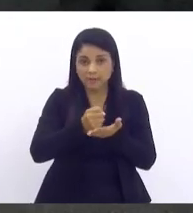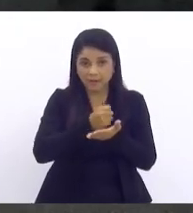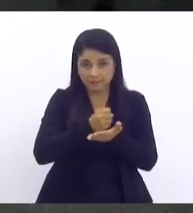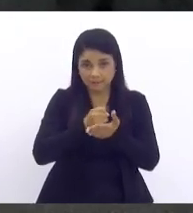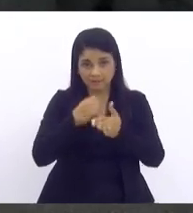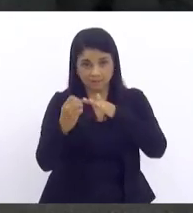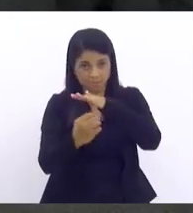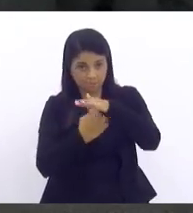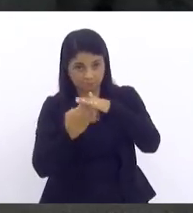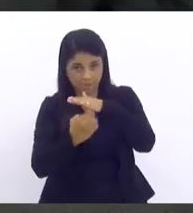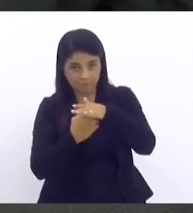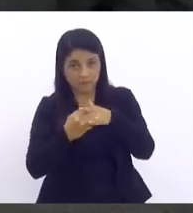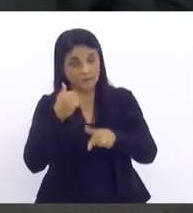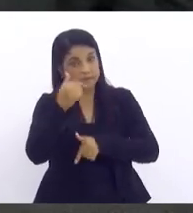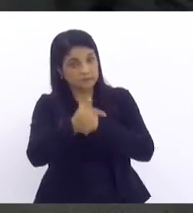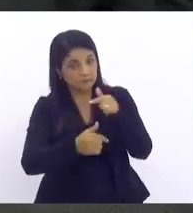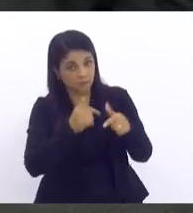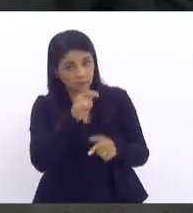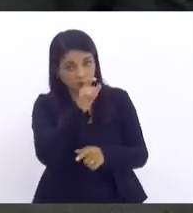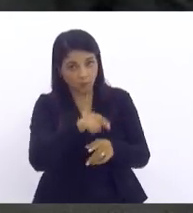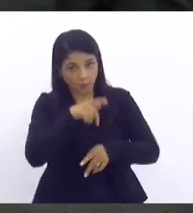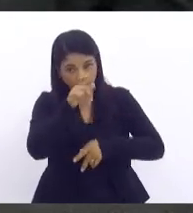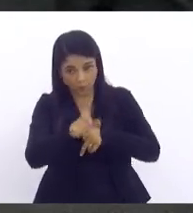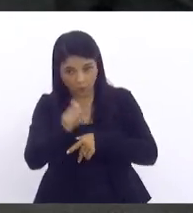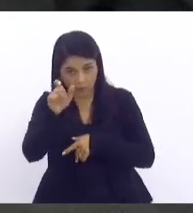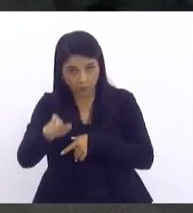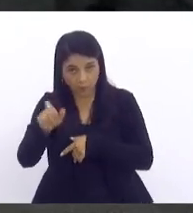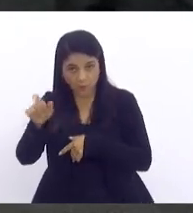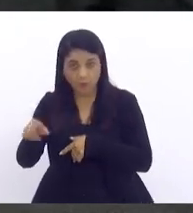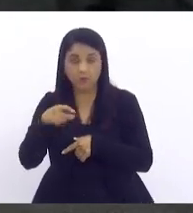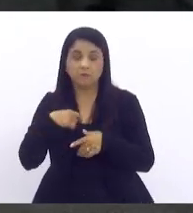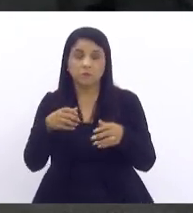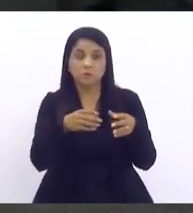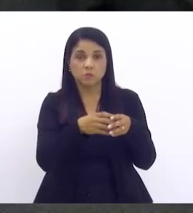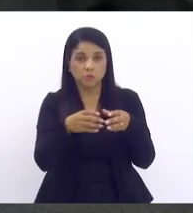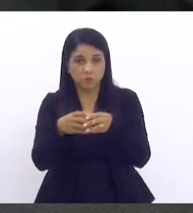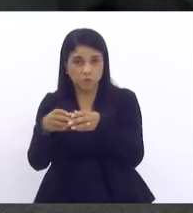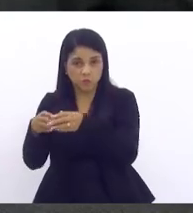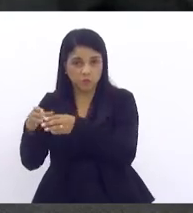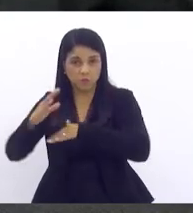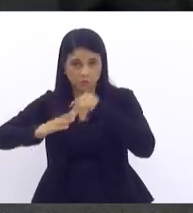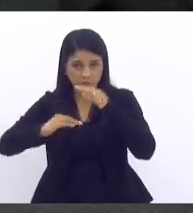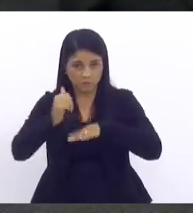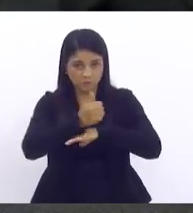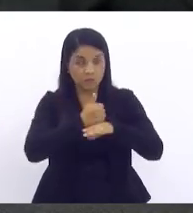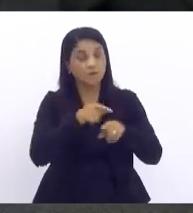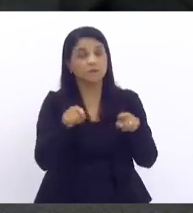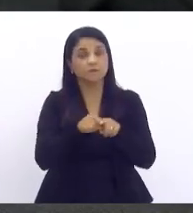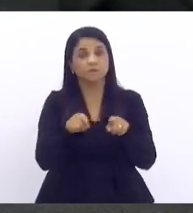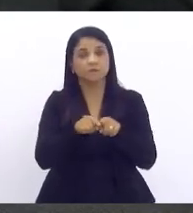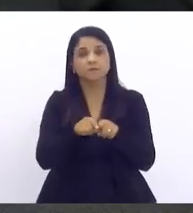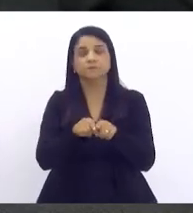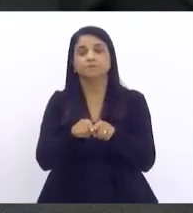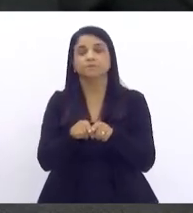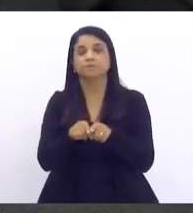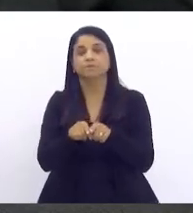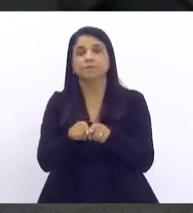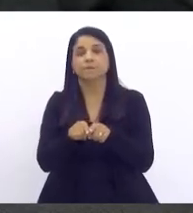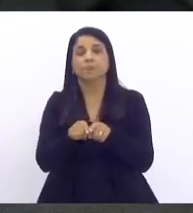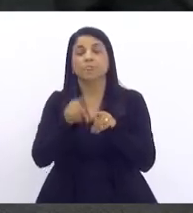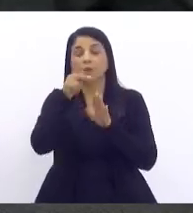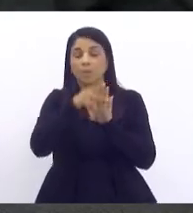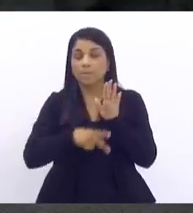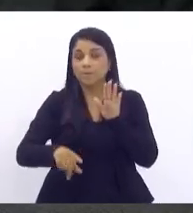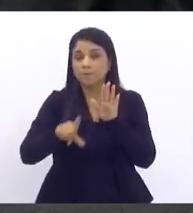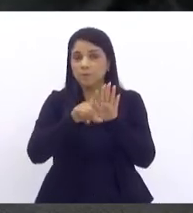No mais, pedir também celeridade, aproveitar o ensejo da discussão, na apreciação do nosso